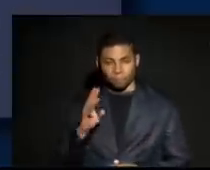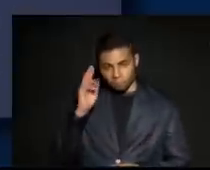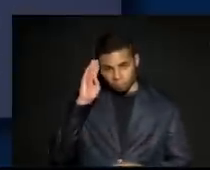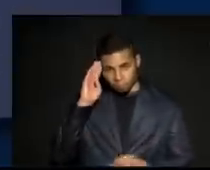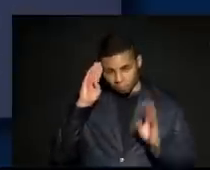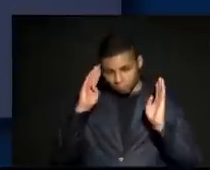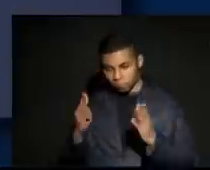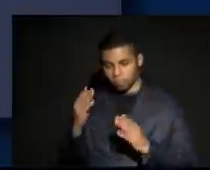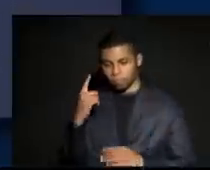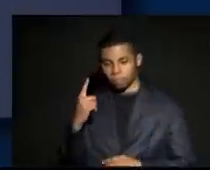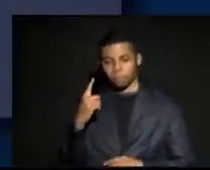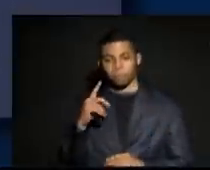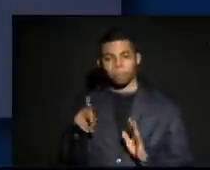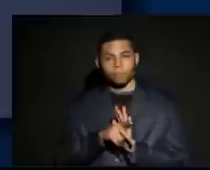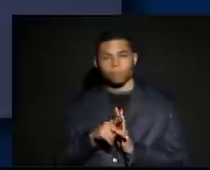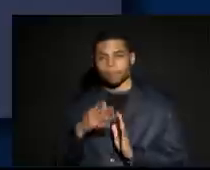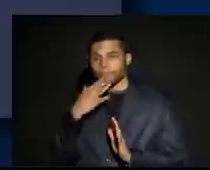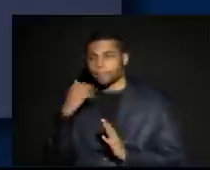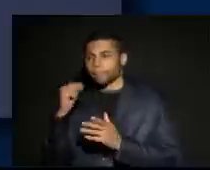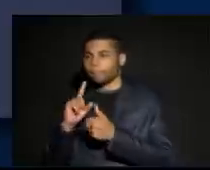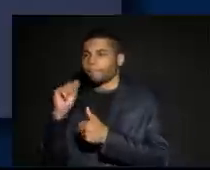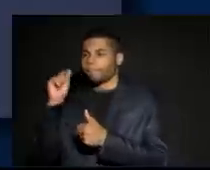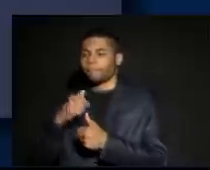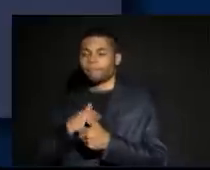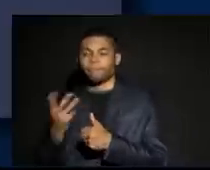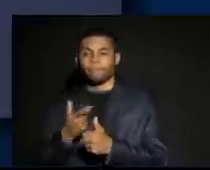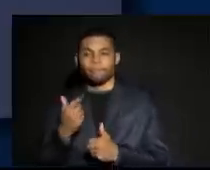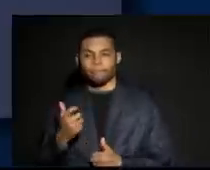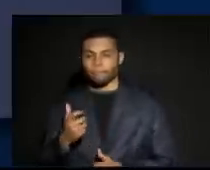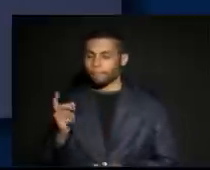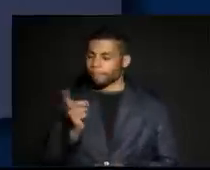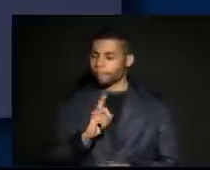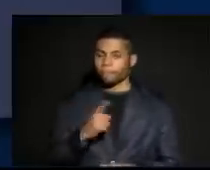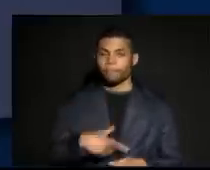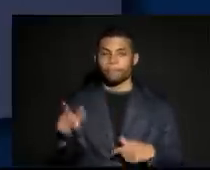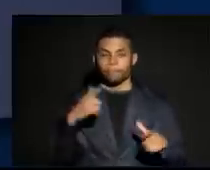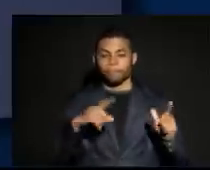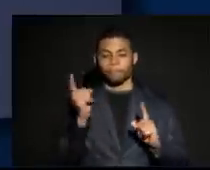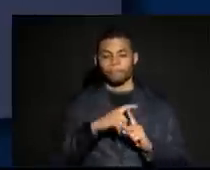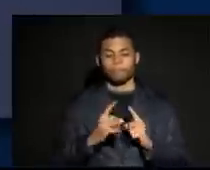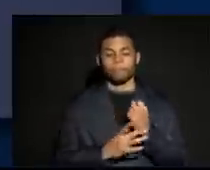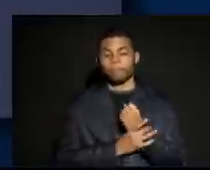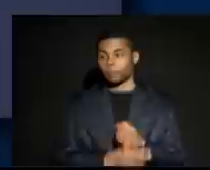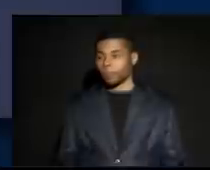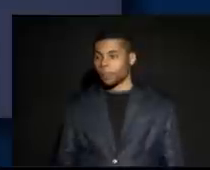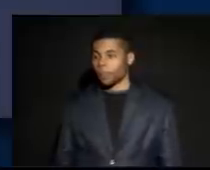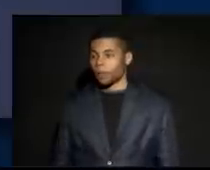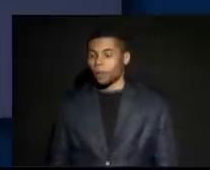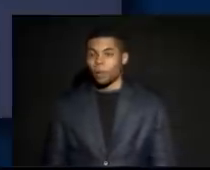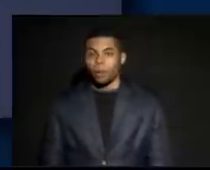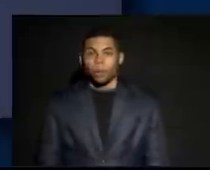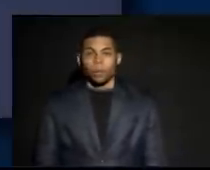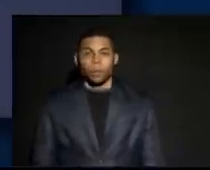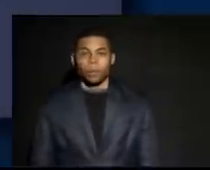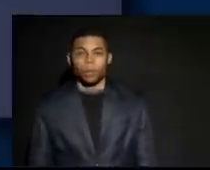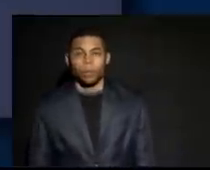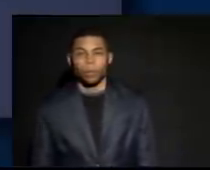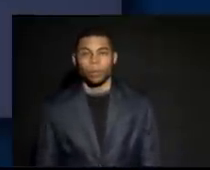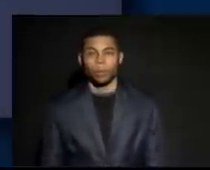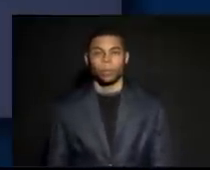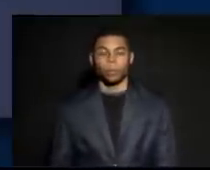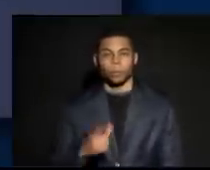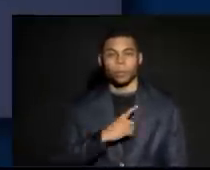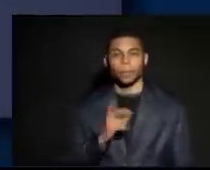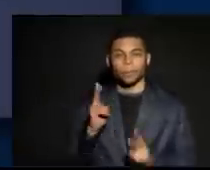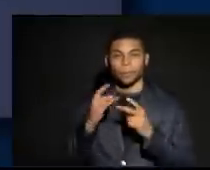somente pela pelo mote da eficiência mas vão buscar outros tipos de segurança Vão buscar uma segurança